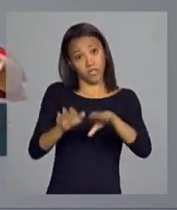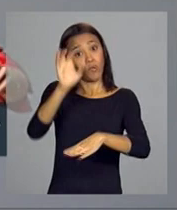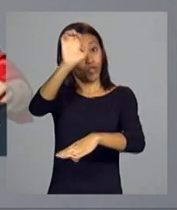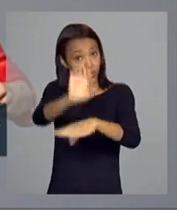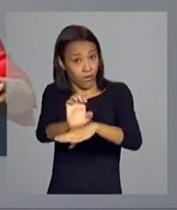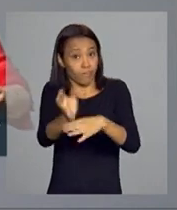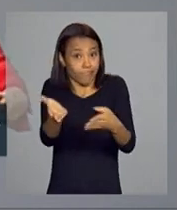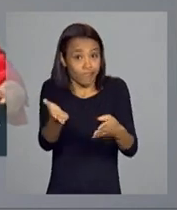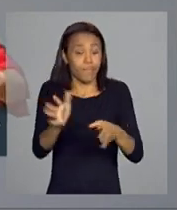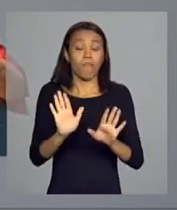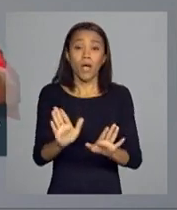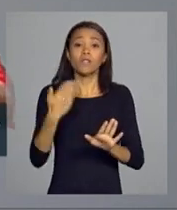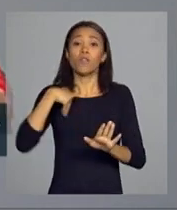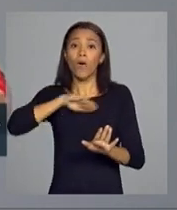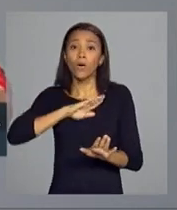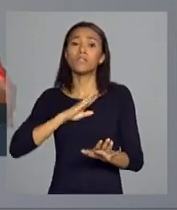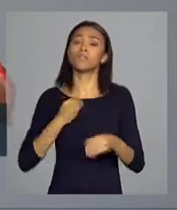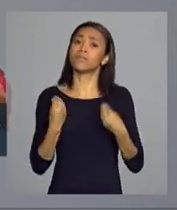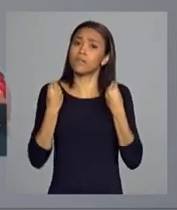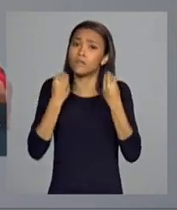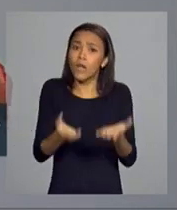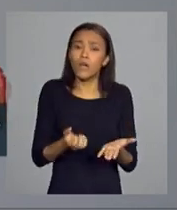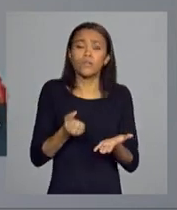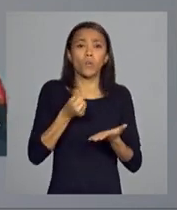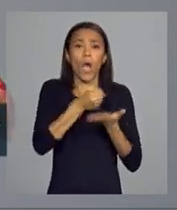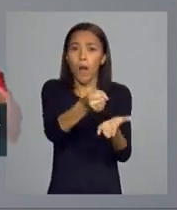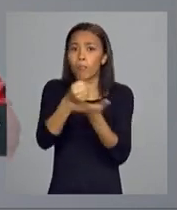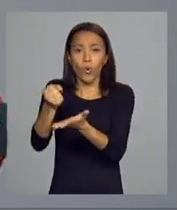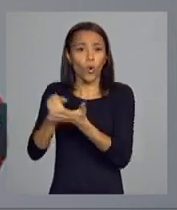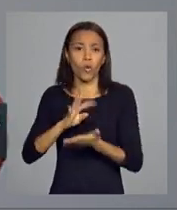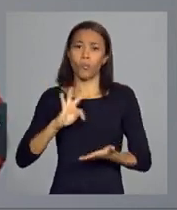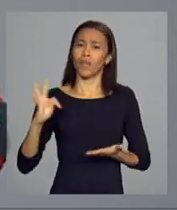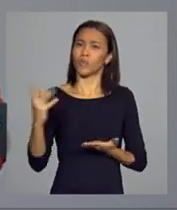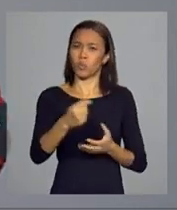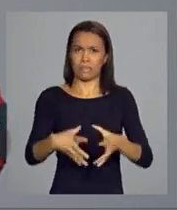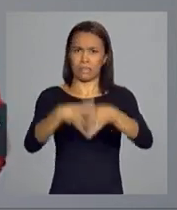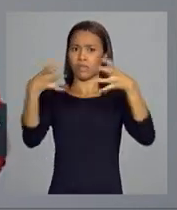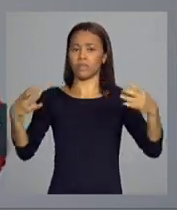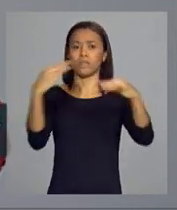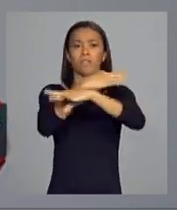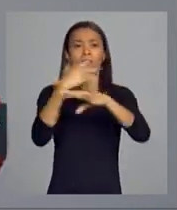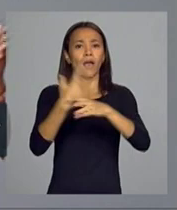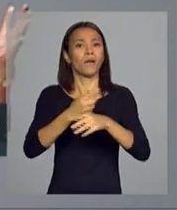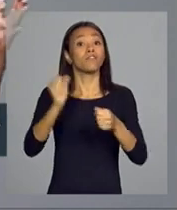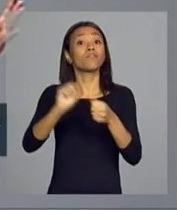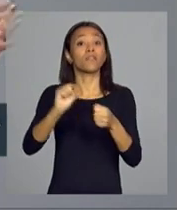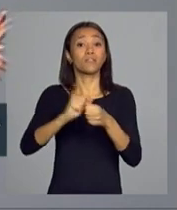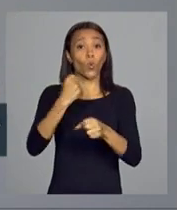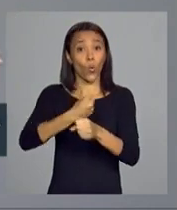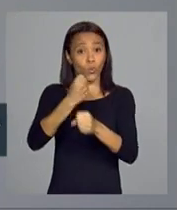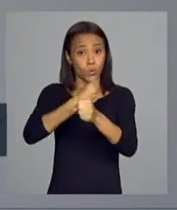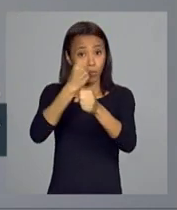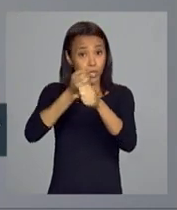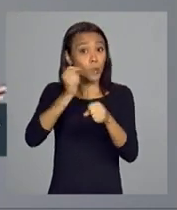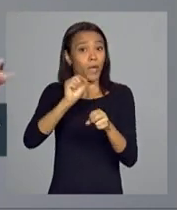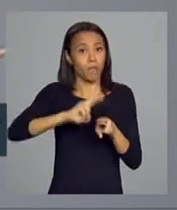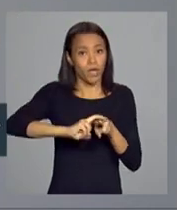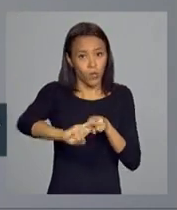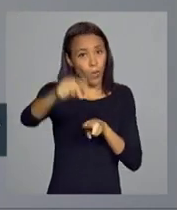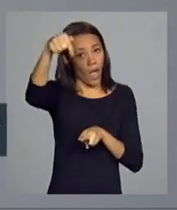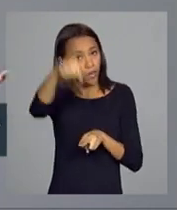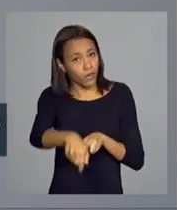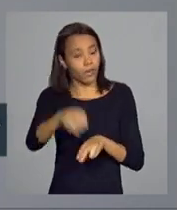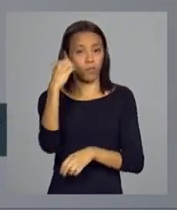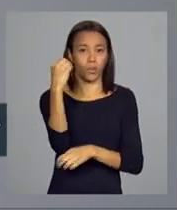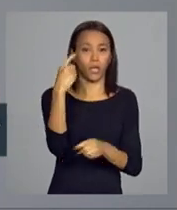Mas nós viemos dando condições para todas as grandes cidades fazerem metrô. Aqui em Porto Alegre,